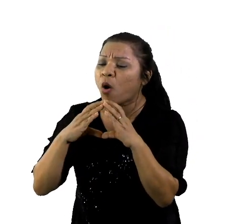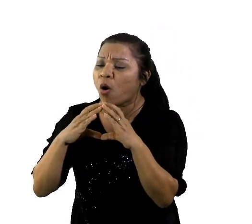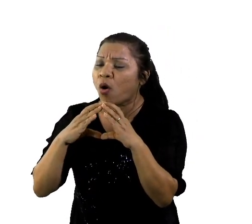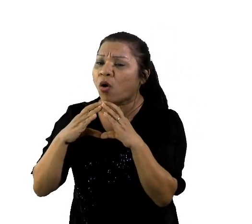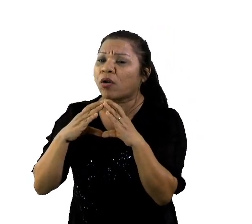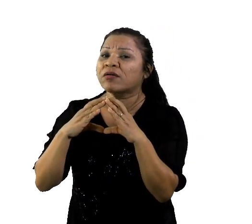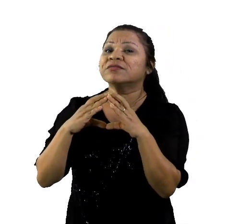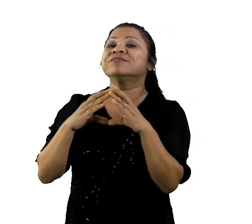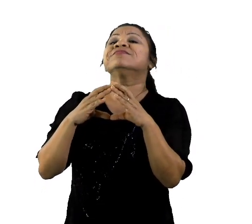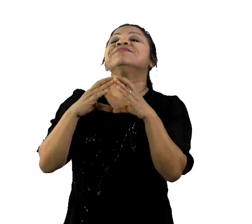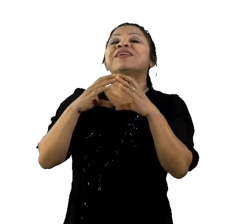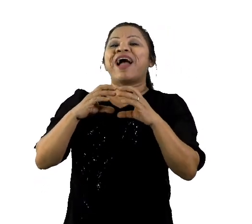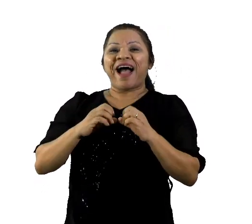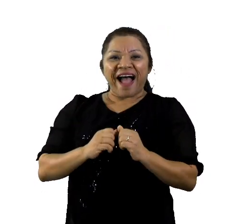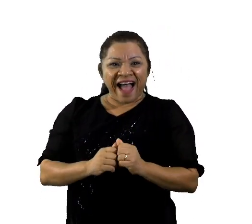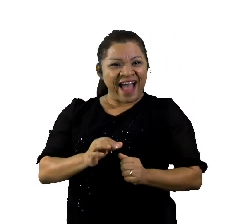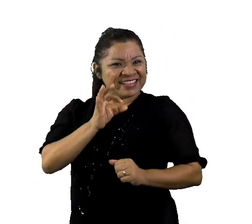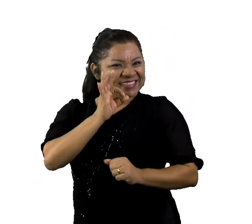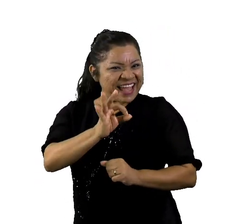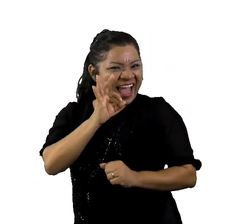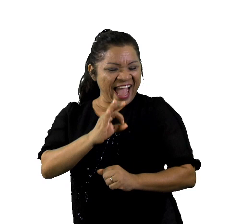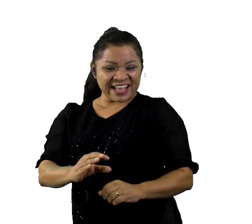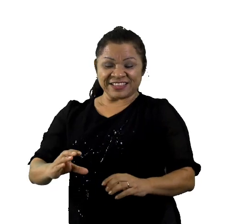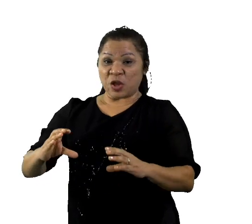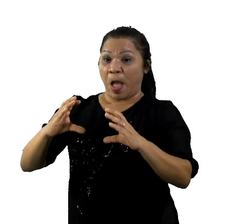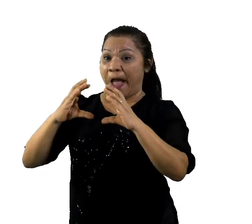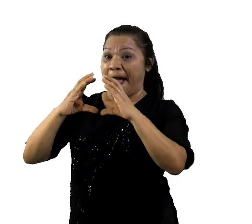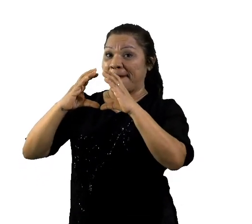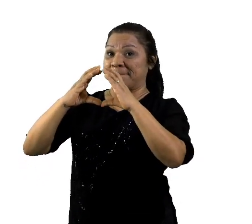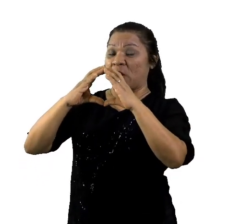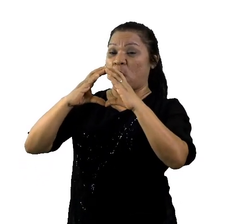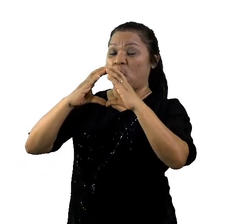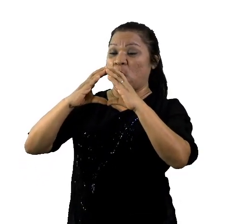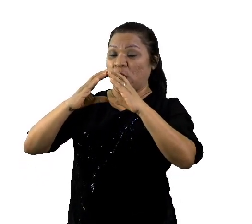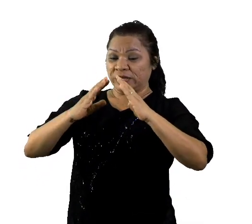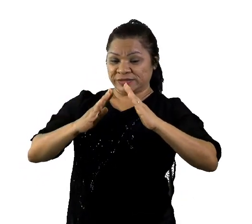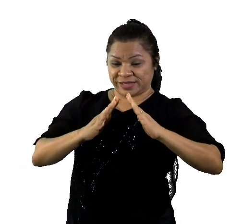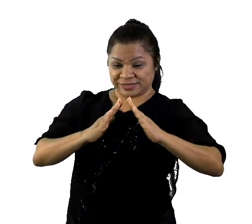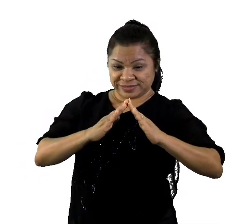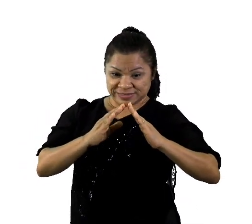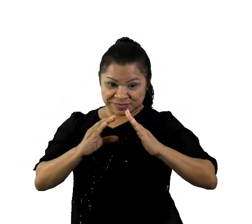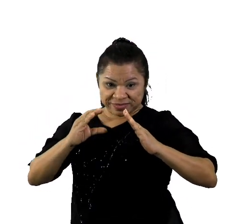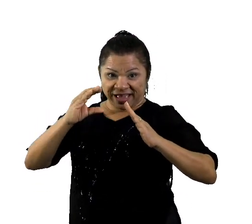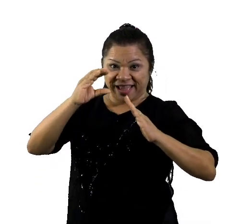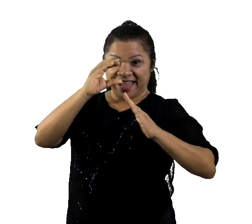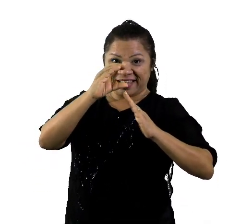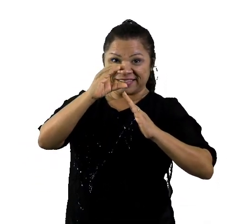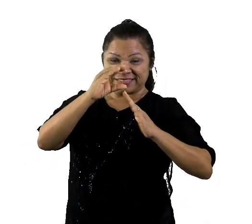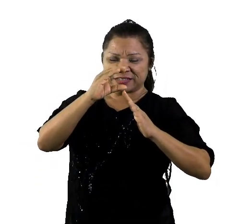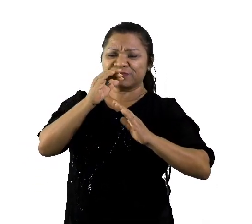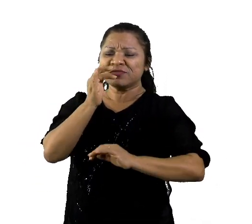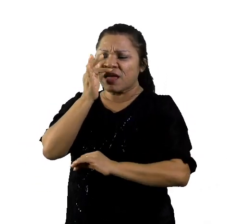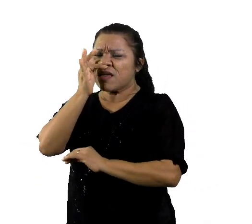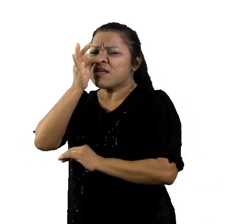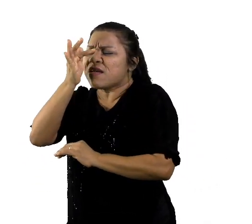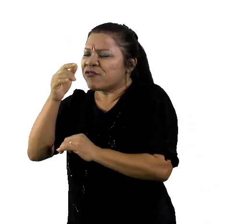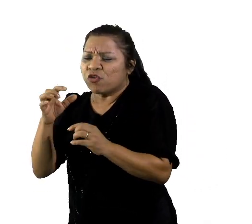Sim, a bola está em cima da casa. E a flor? Onde é que a flor está?